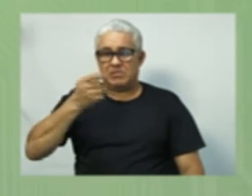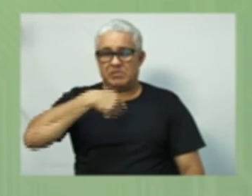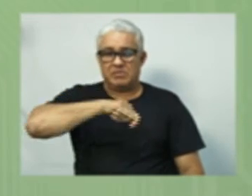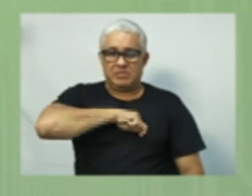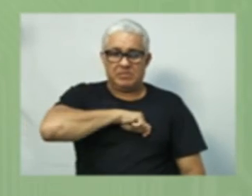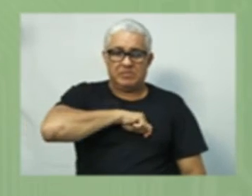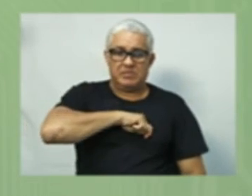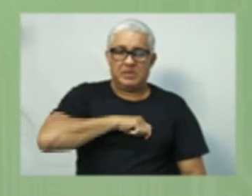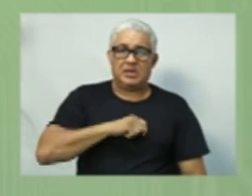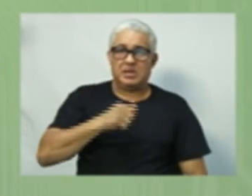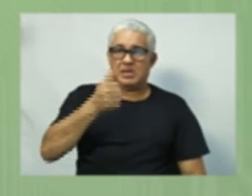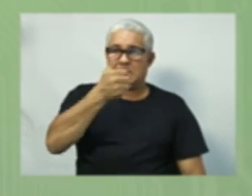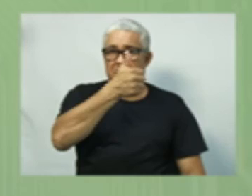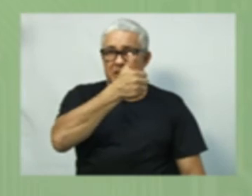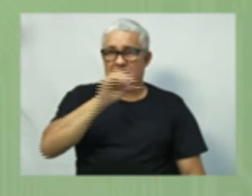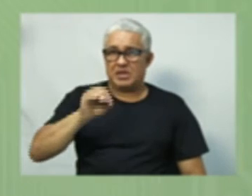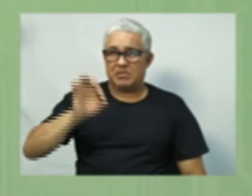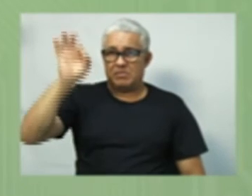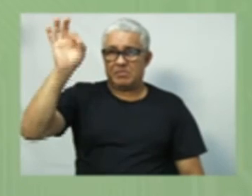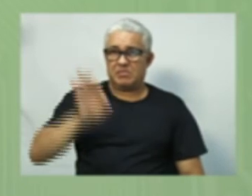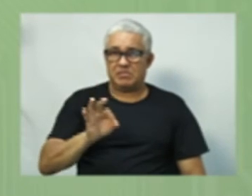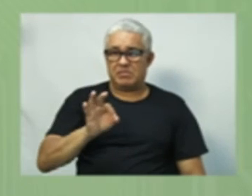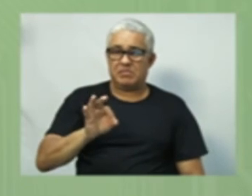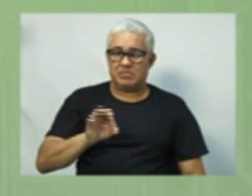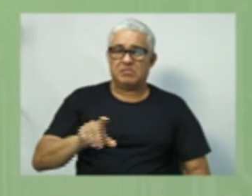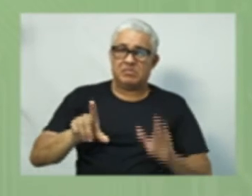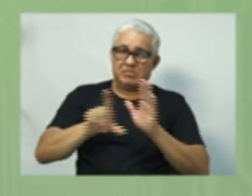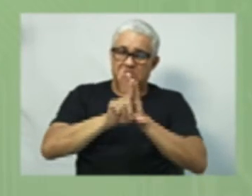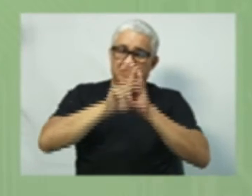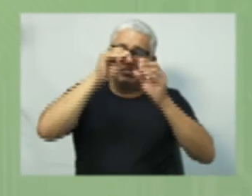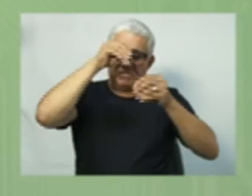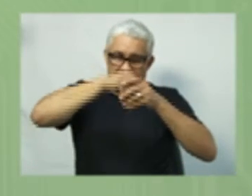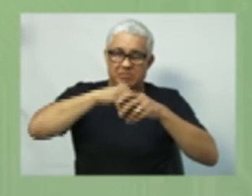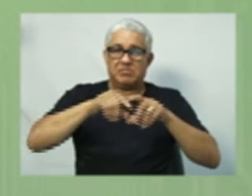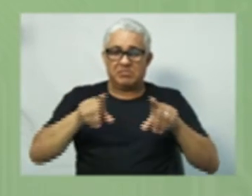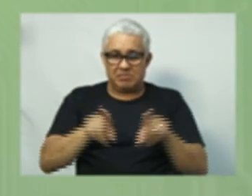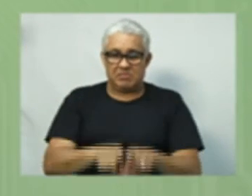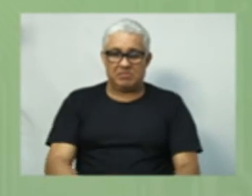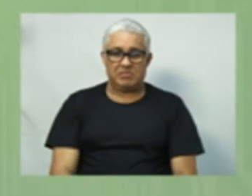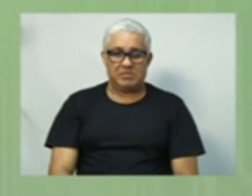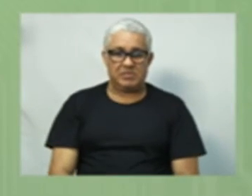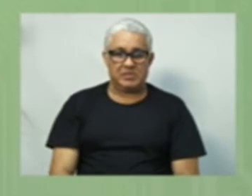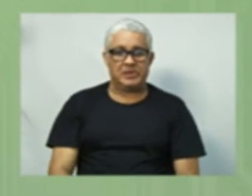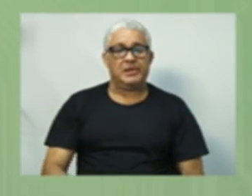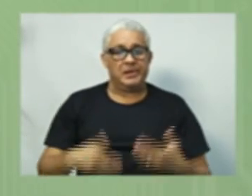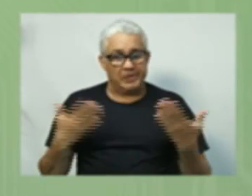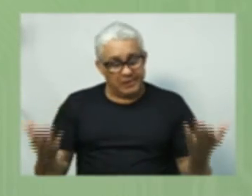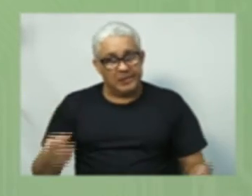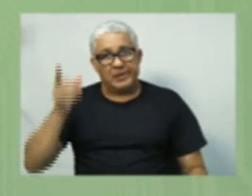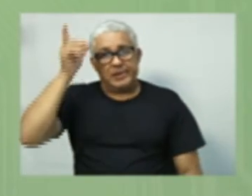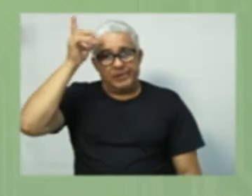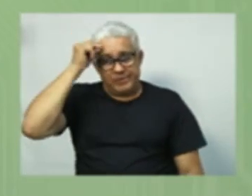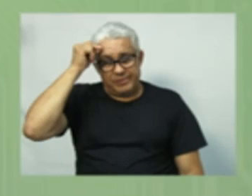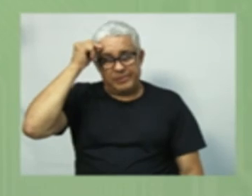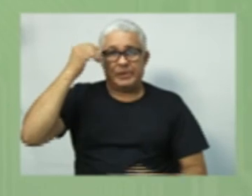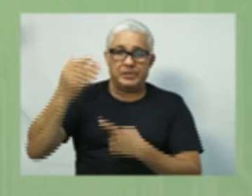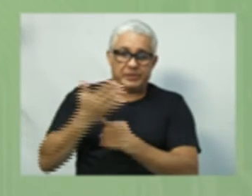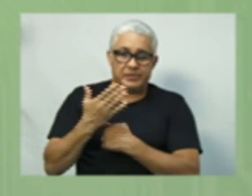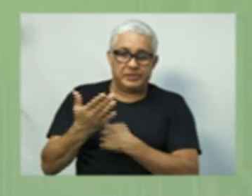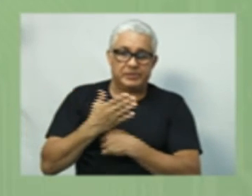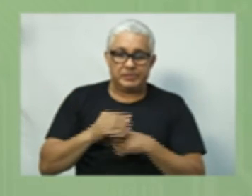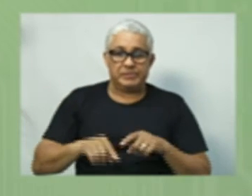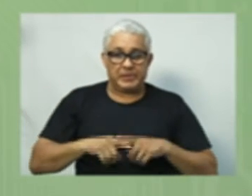é 100% legal. Vamos lá. Mano, ainda bem que eu tenho você para me ajudar. Mas